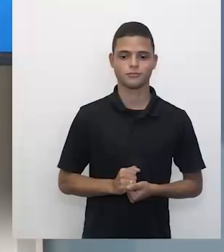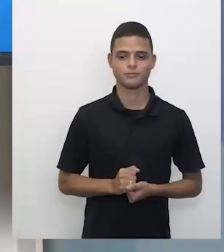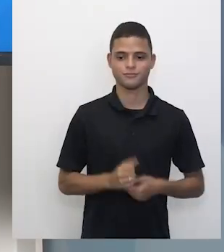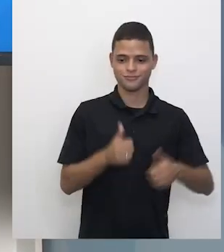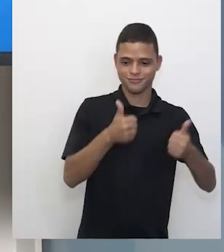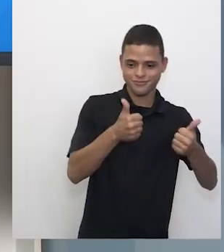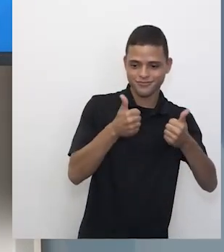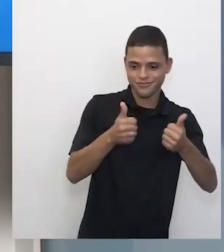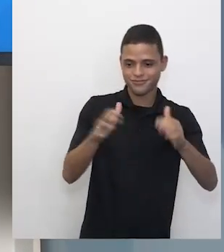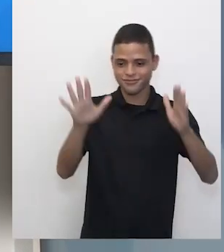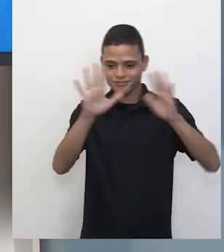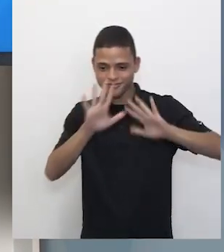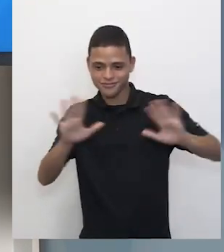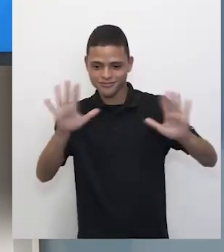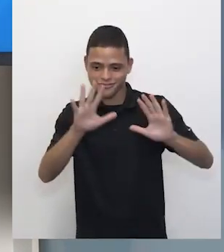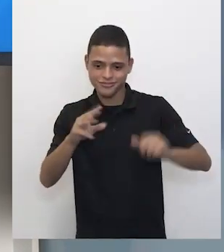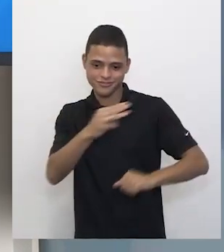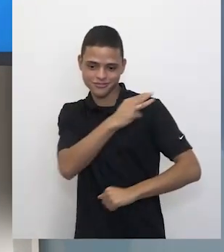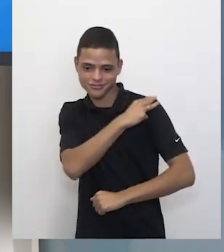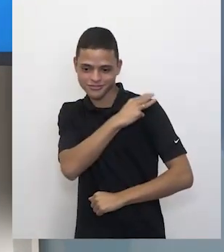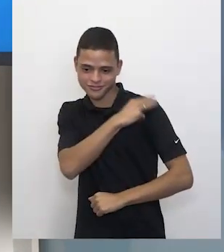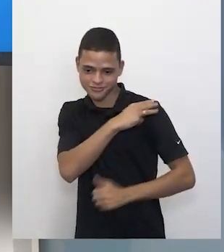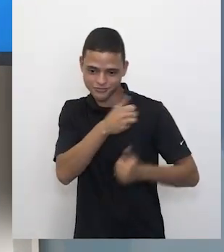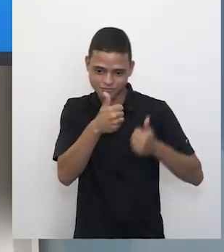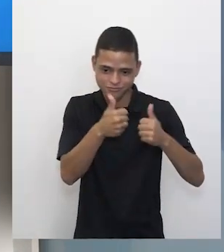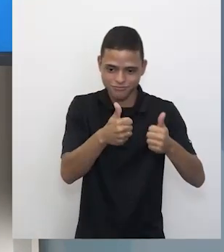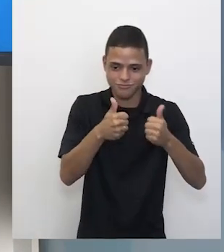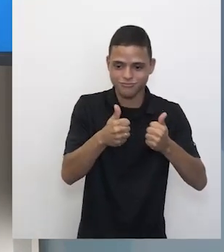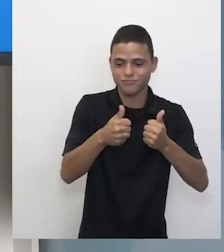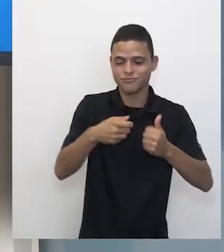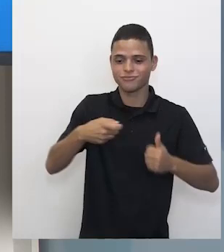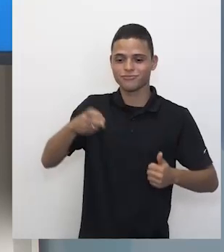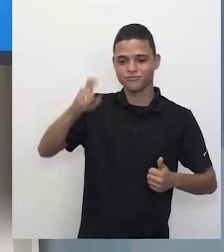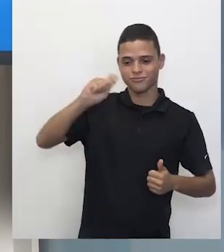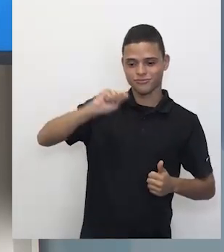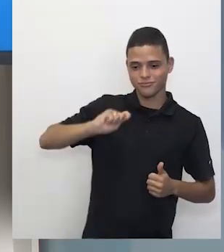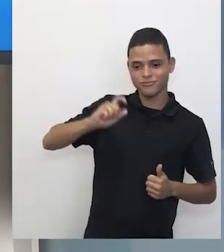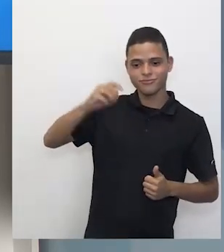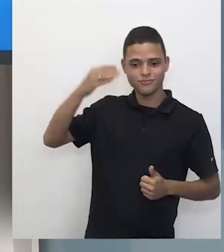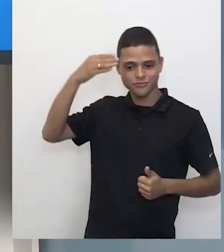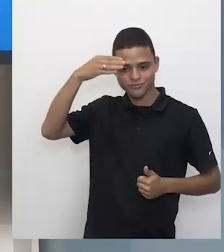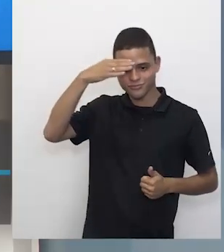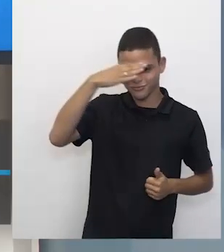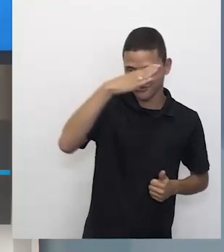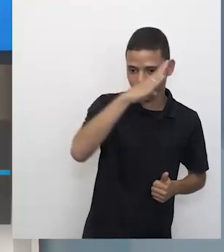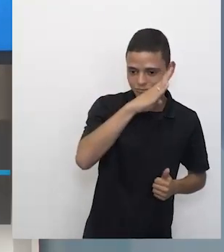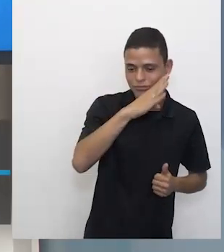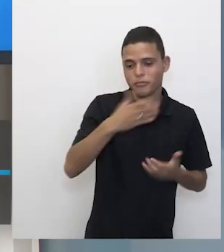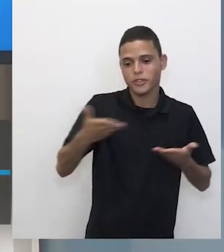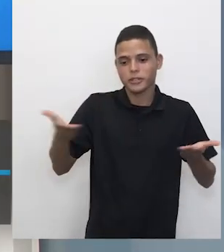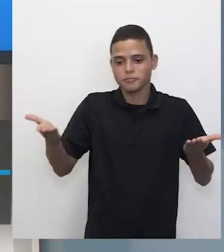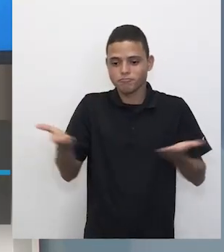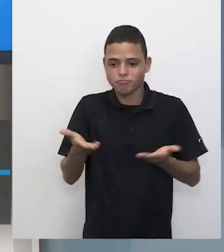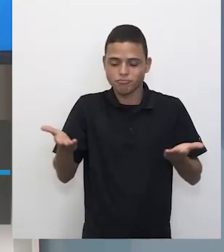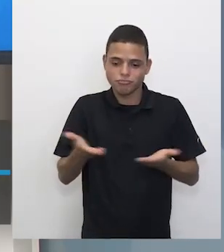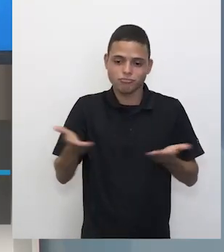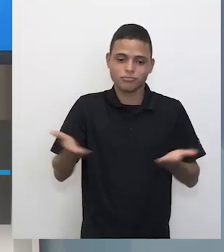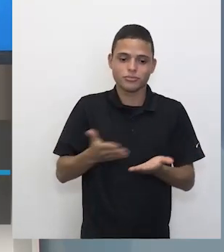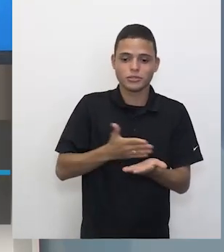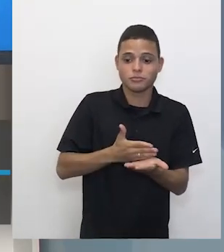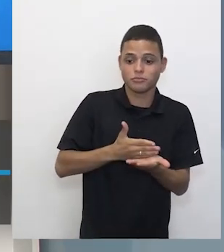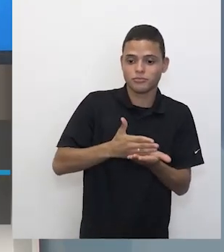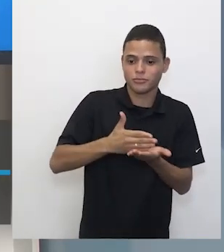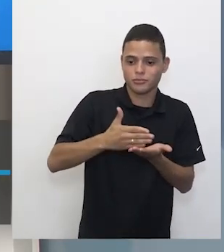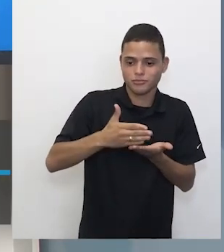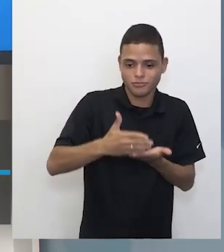E aí, pessoal da terceira série do ensino médio, tudo bem? Meu nome é Tiago e hoje eu tenho o prazer de apresentar não só a Maria